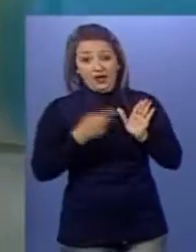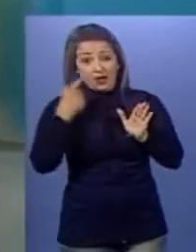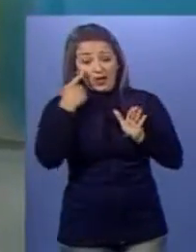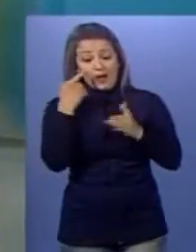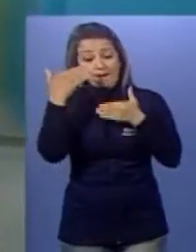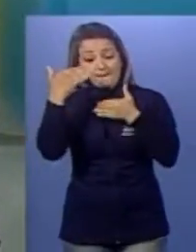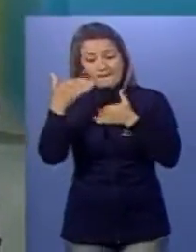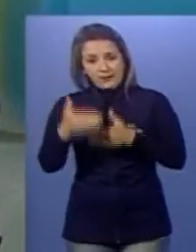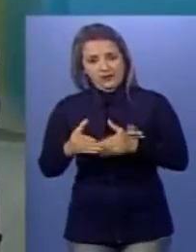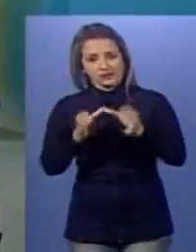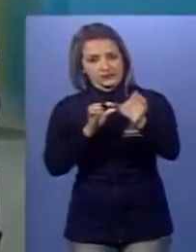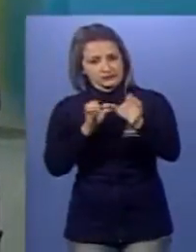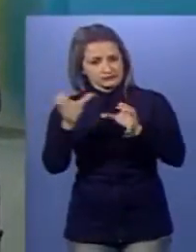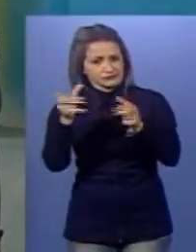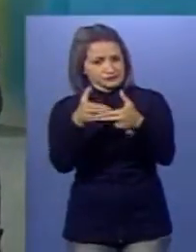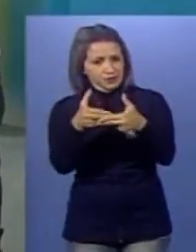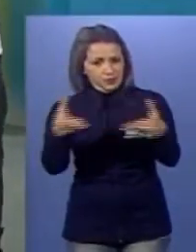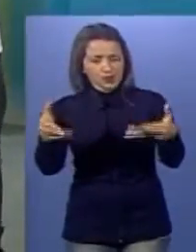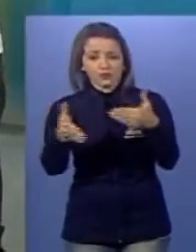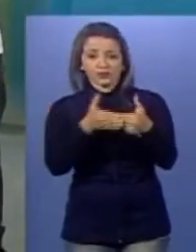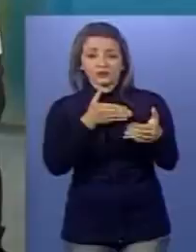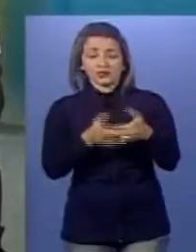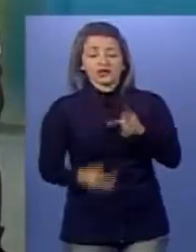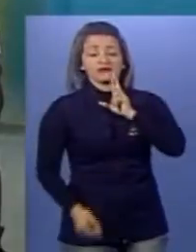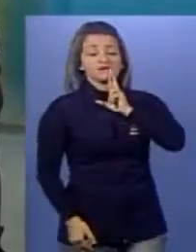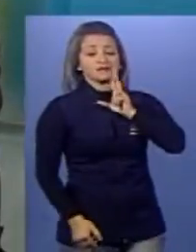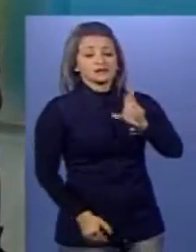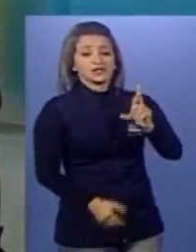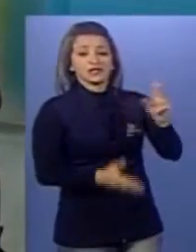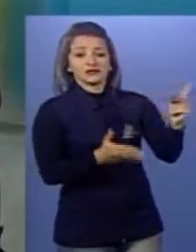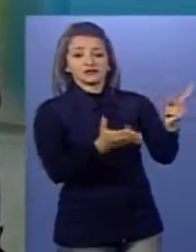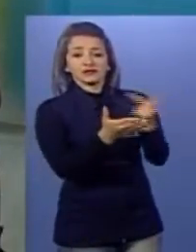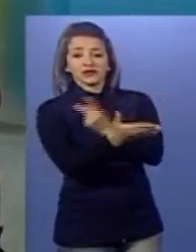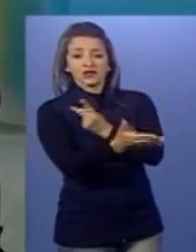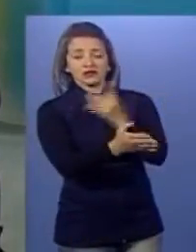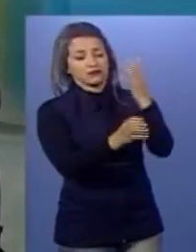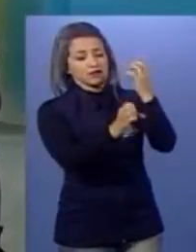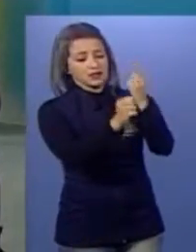concurso resolve errado a questão